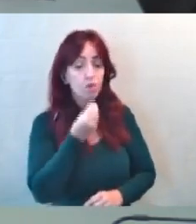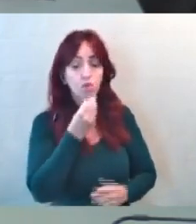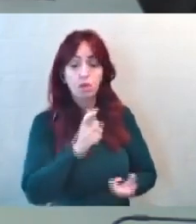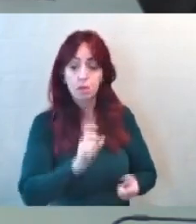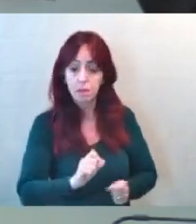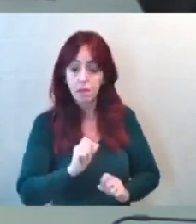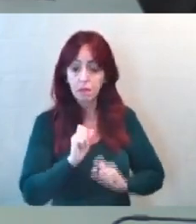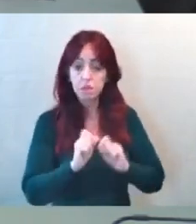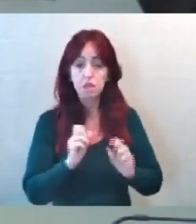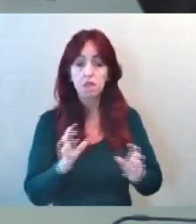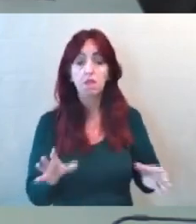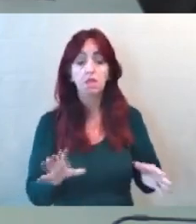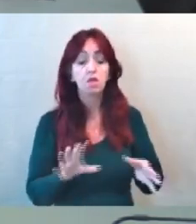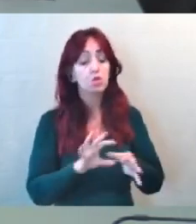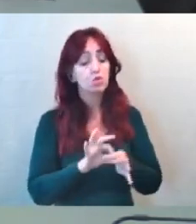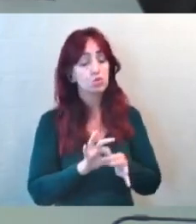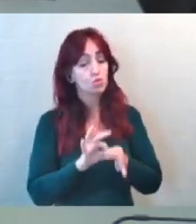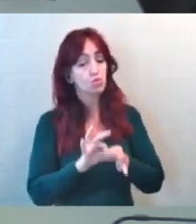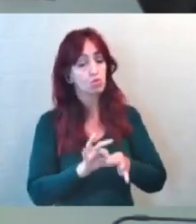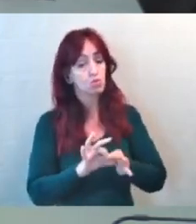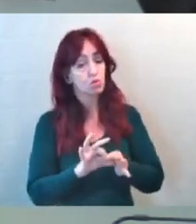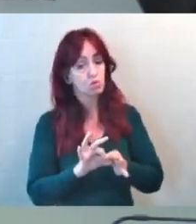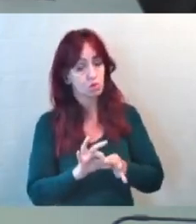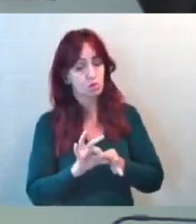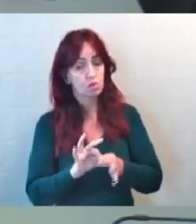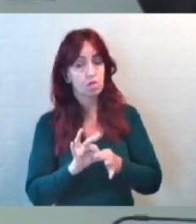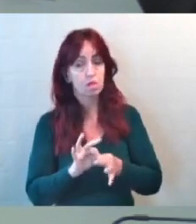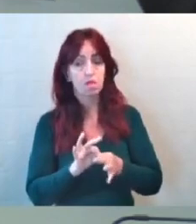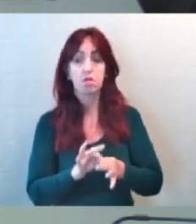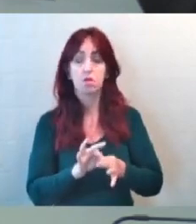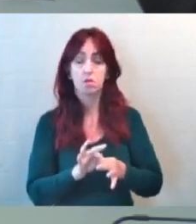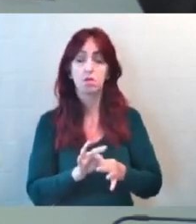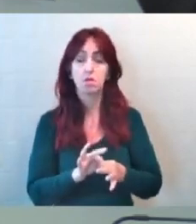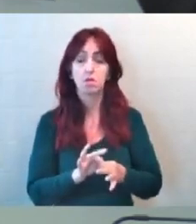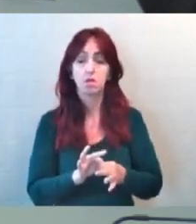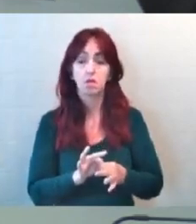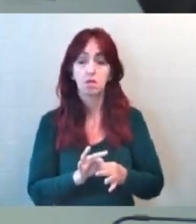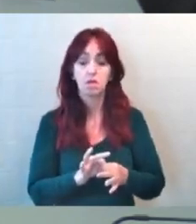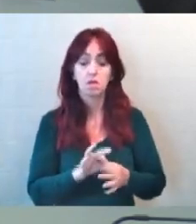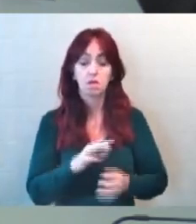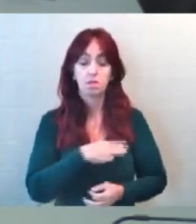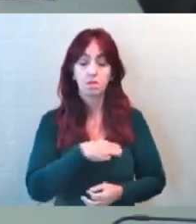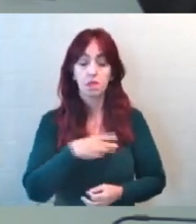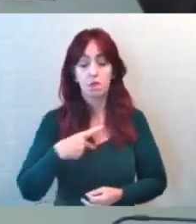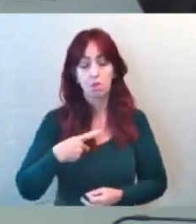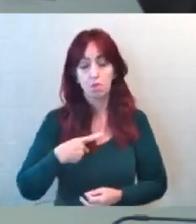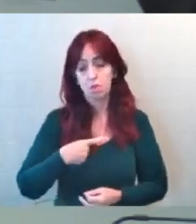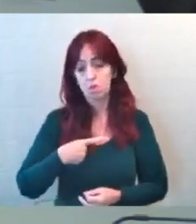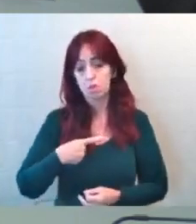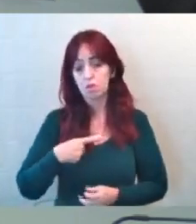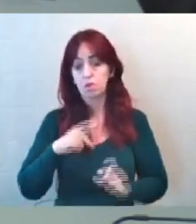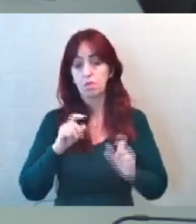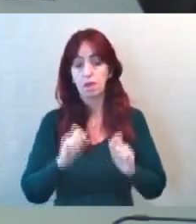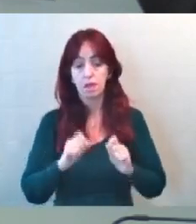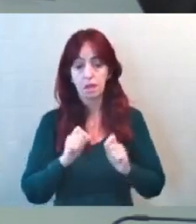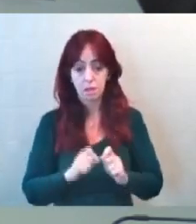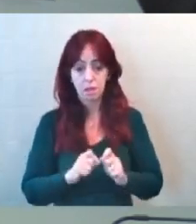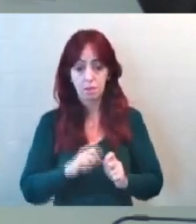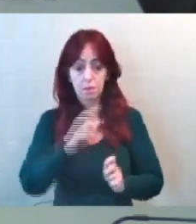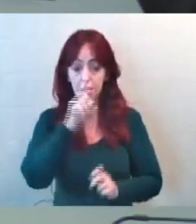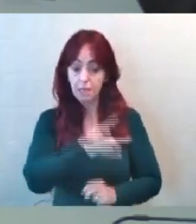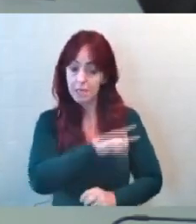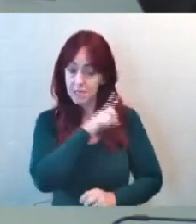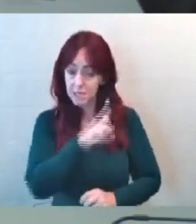juntar numa peça promovida pelo Ministério Público de Minas Gerais para anular o contrato